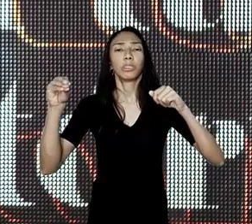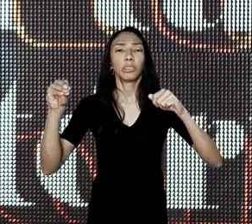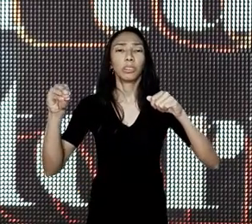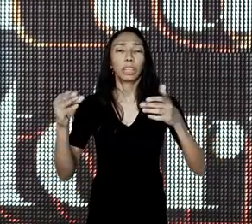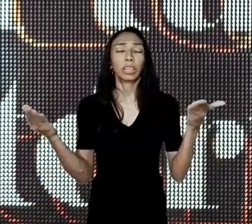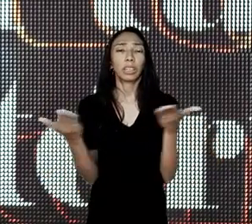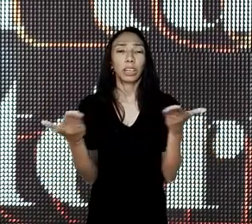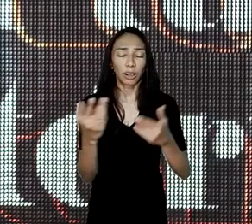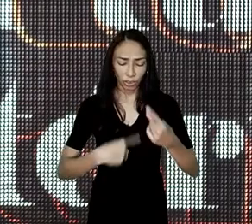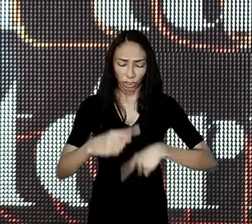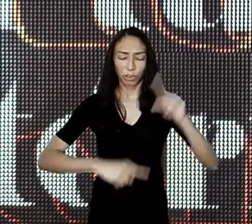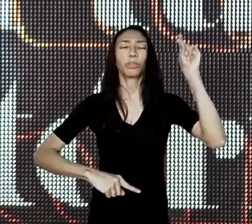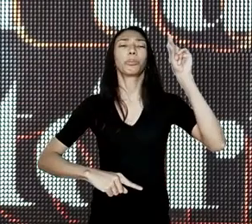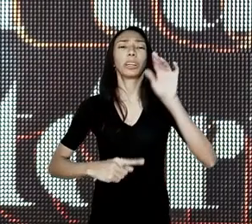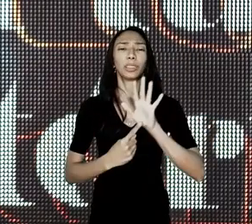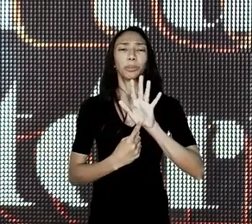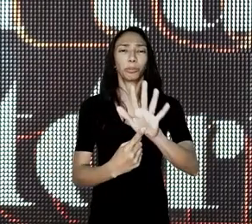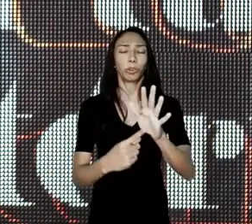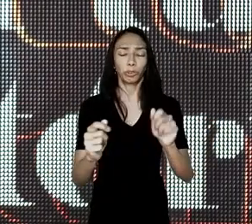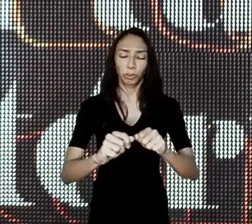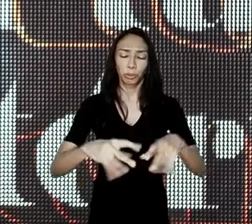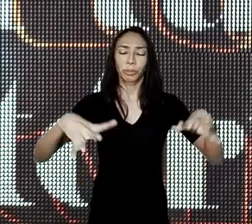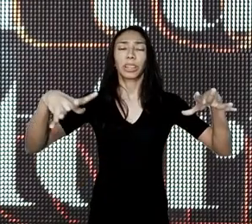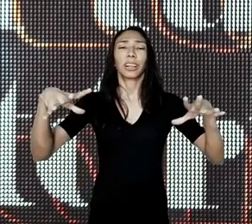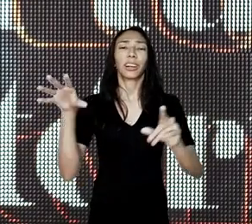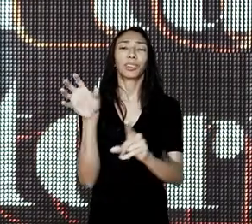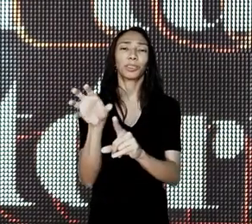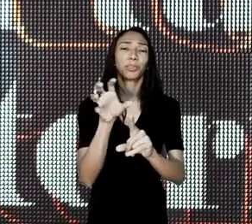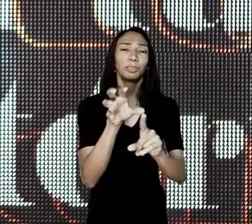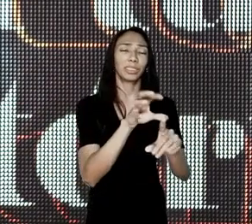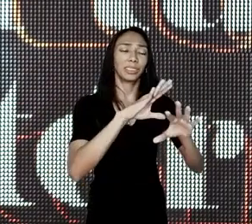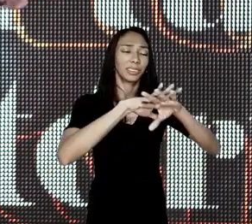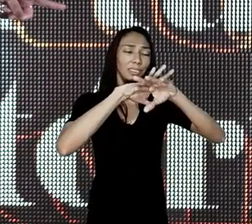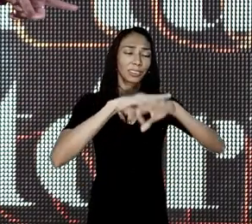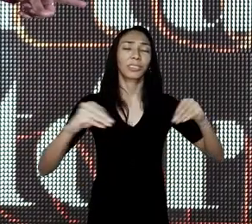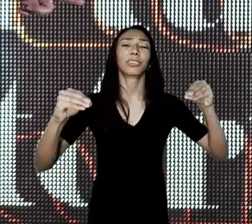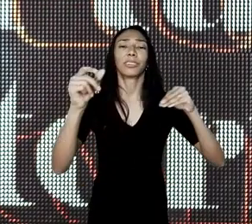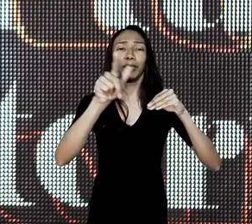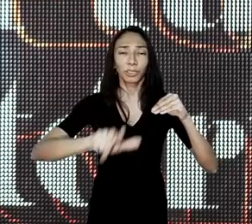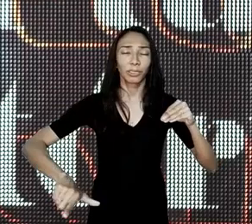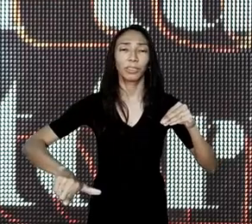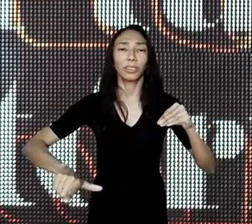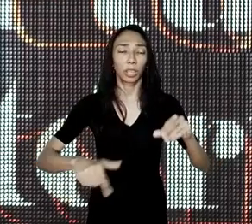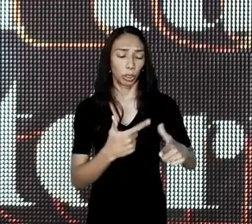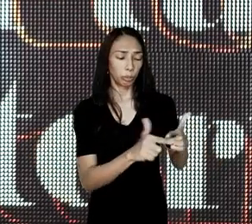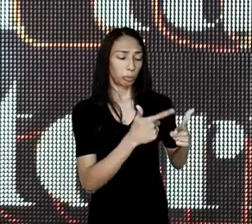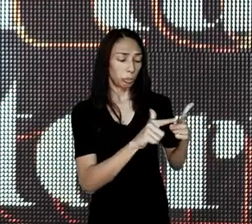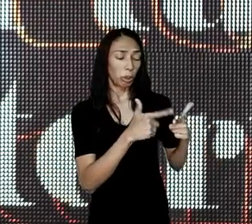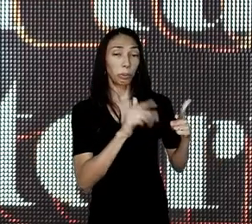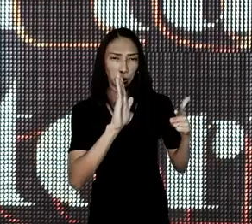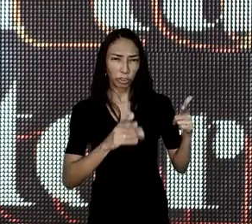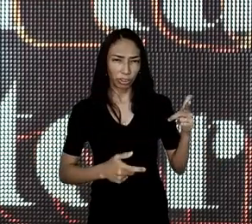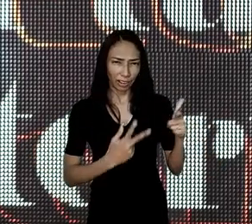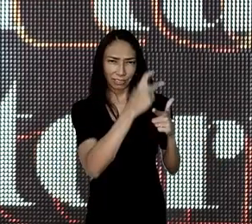serão marcas de superação, de milagre, que irão ajudar a curar outras pessoas. Na área que você foi ferido, Deus vai te dar o remédio.